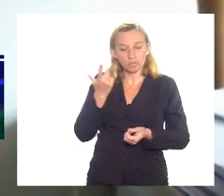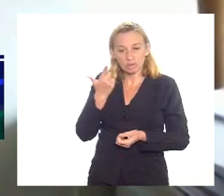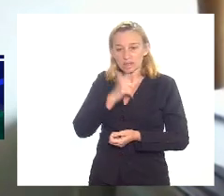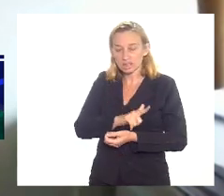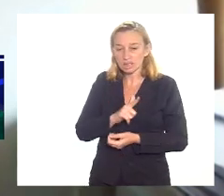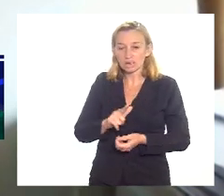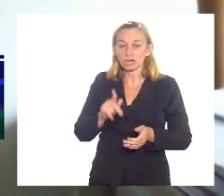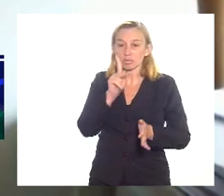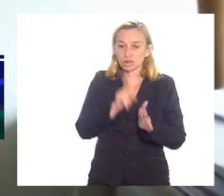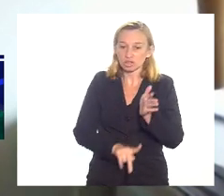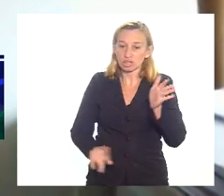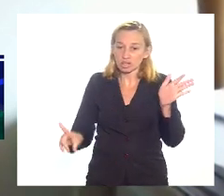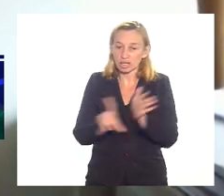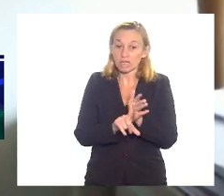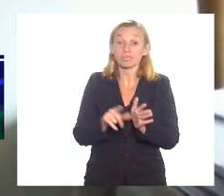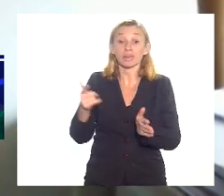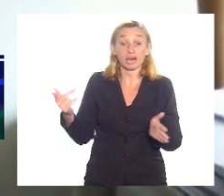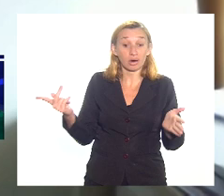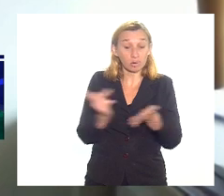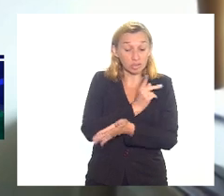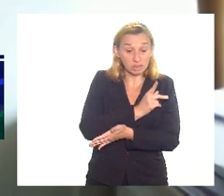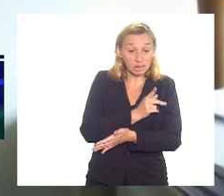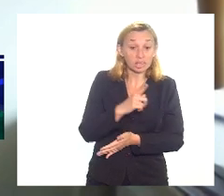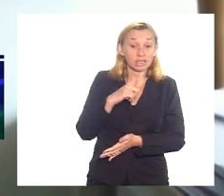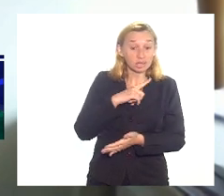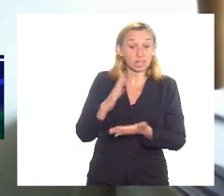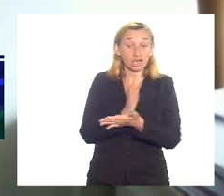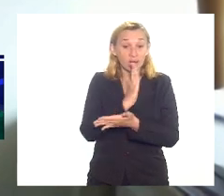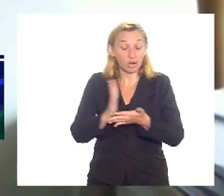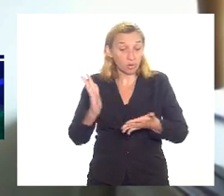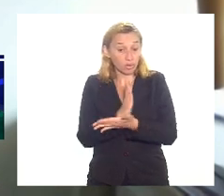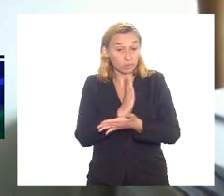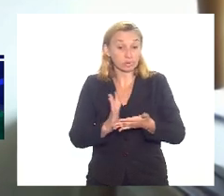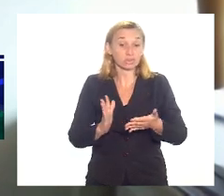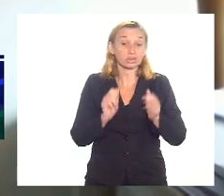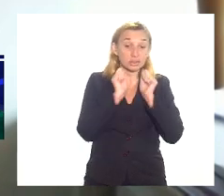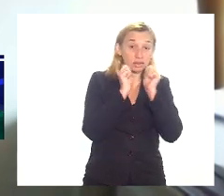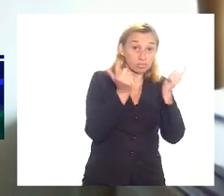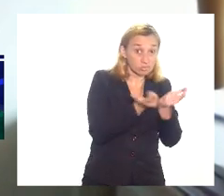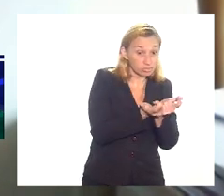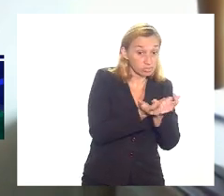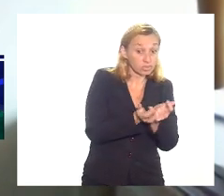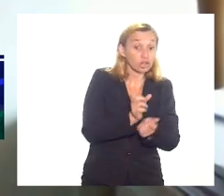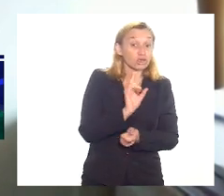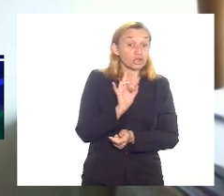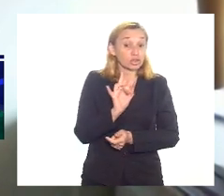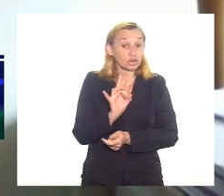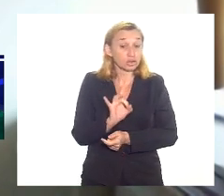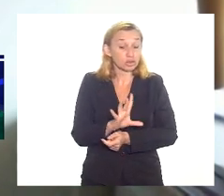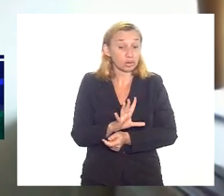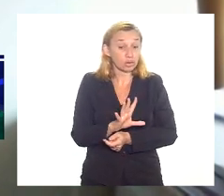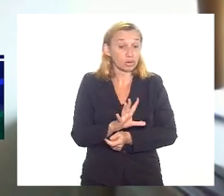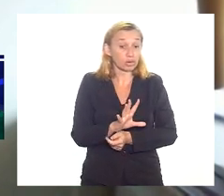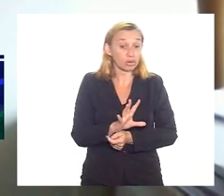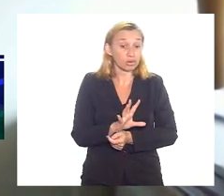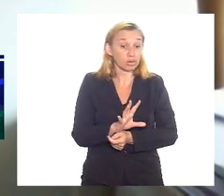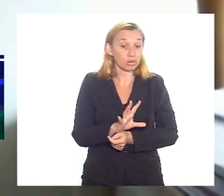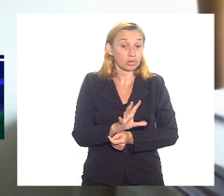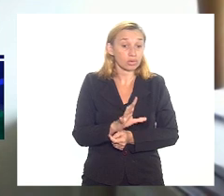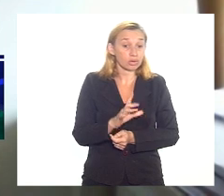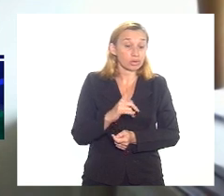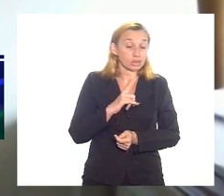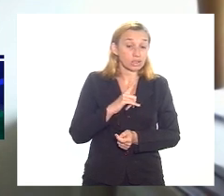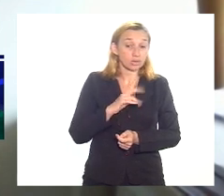isso aconteça, tem alguns tramitando na Assembleia Legislativa. Só ter coautor de